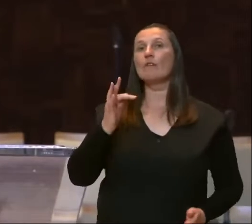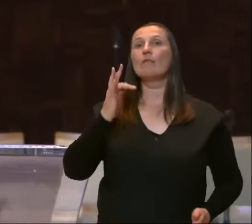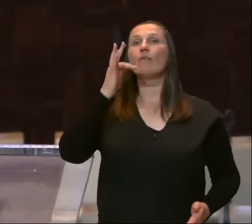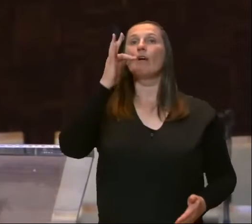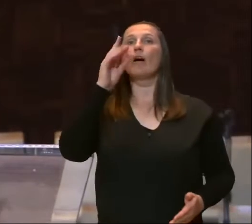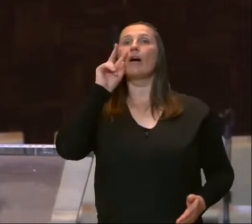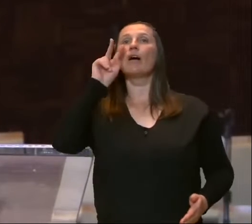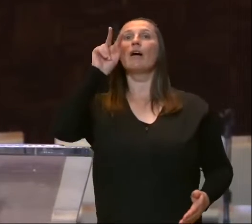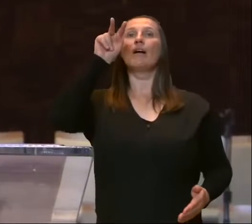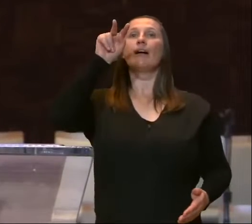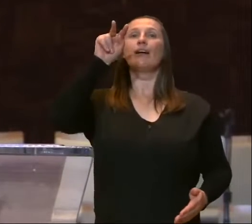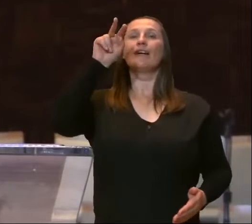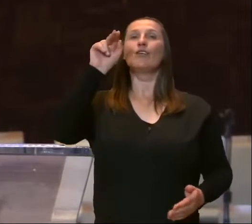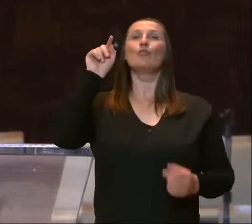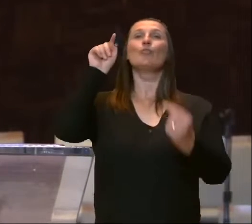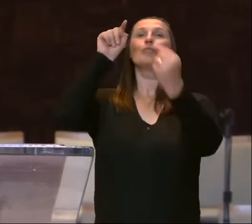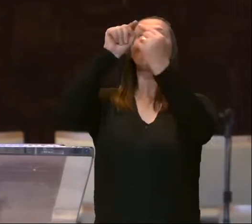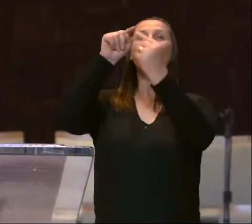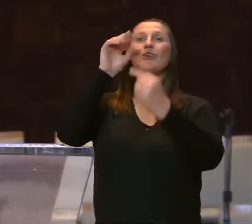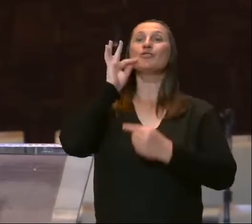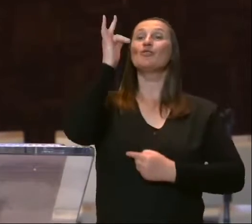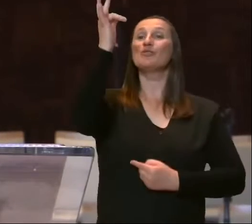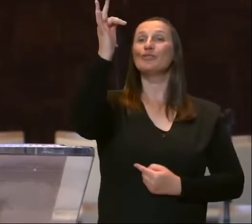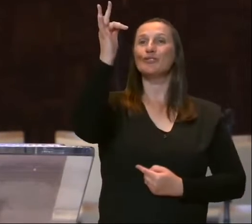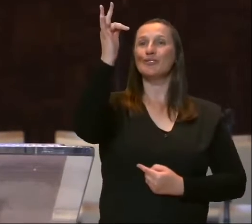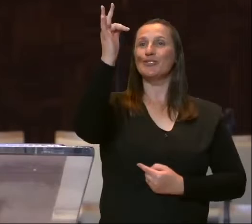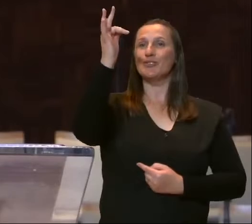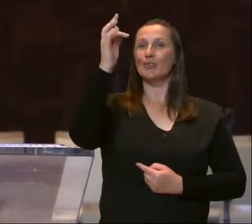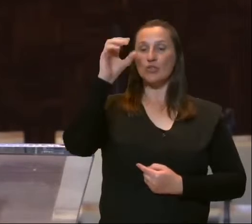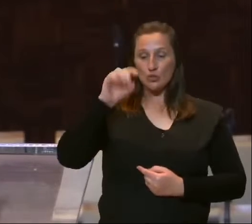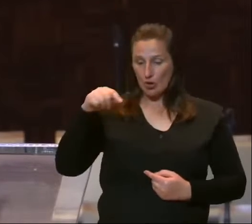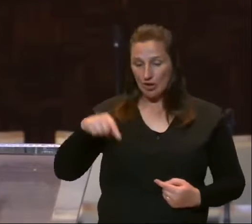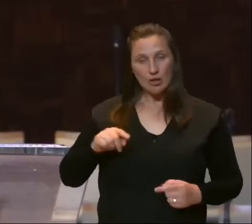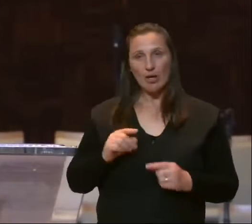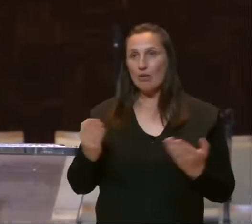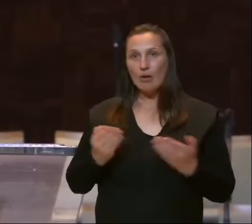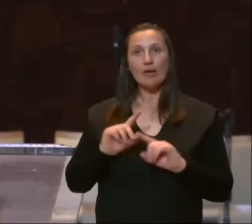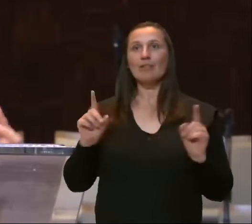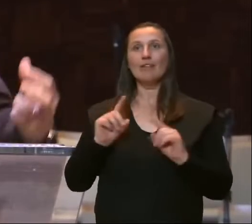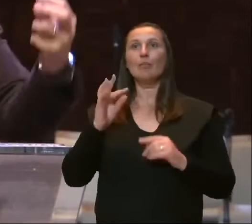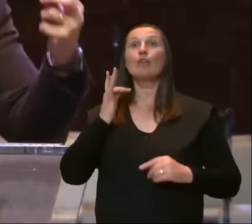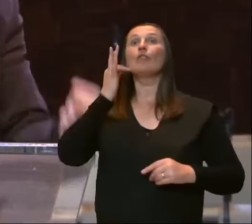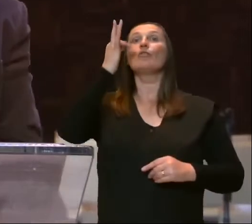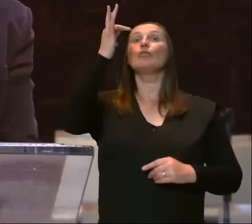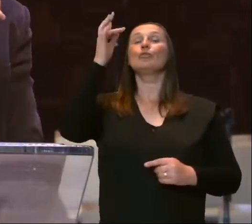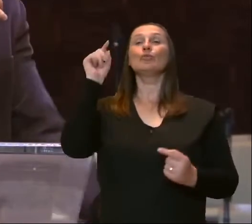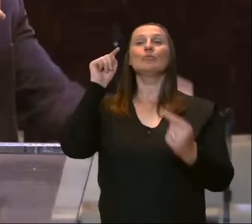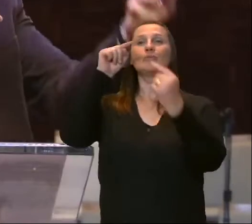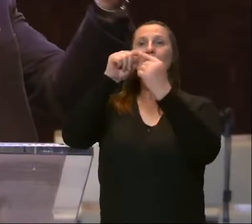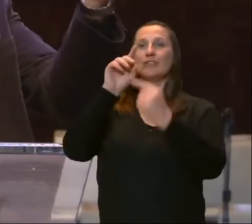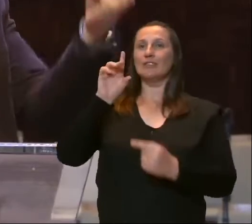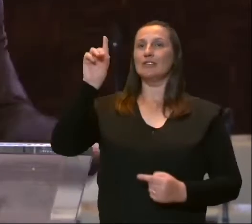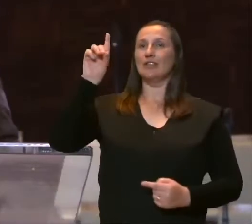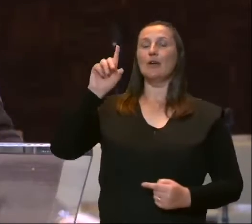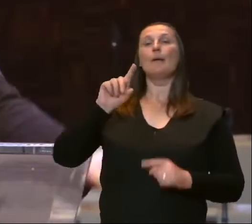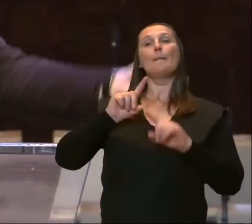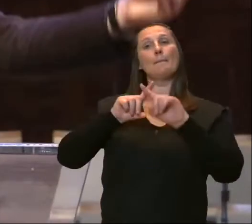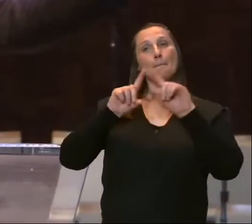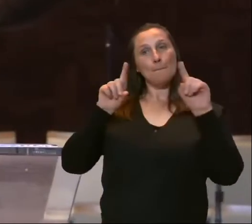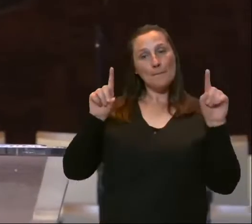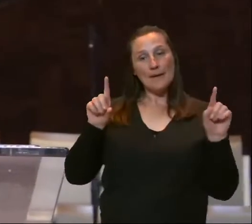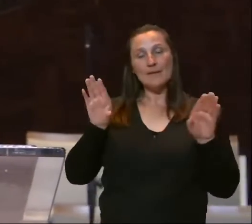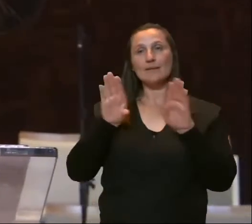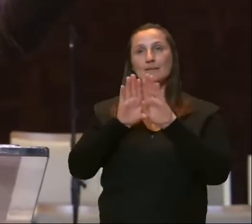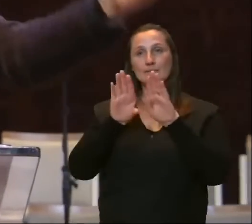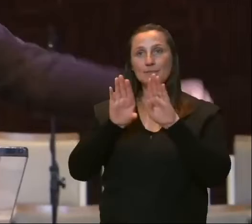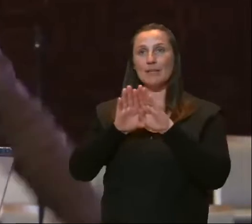para entender que o Senhor tem propósitos maiores e não esmorecer. Mas também precisamos ser agradecidos por